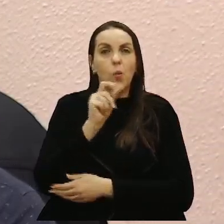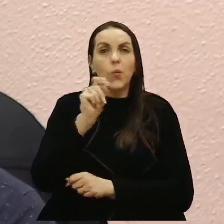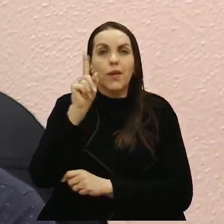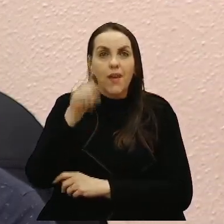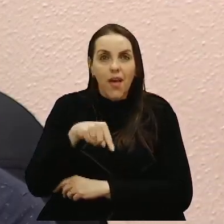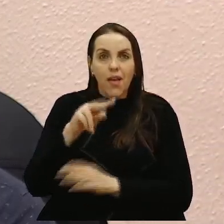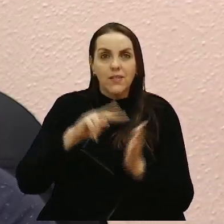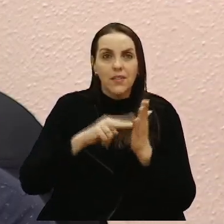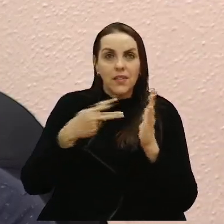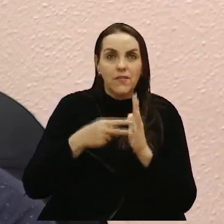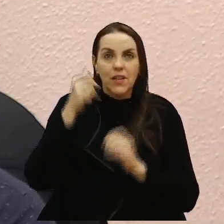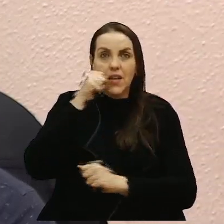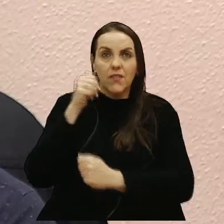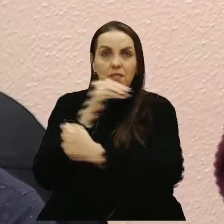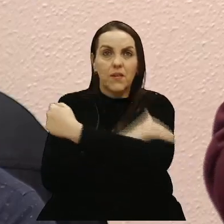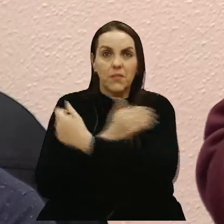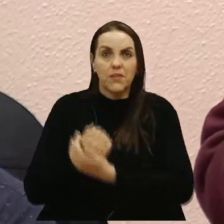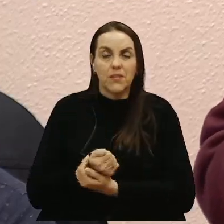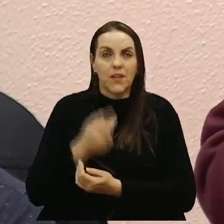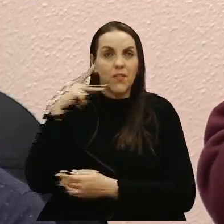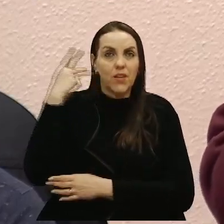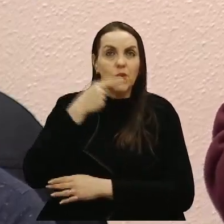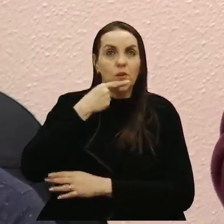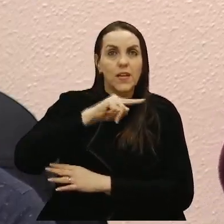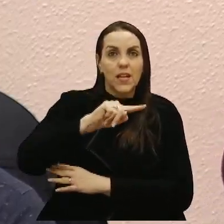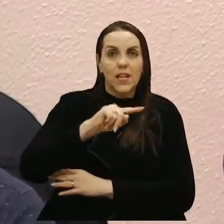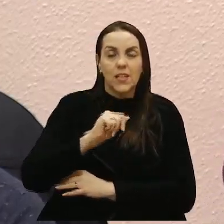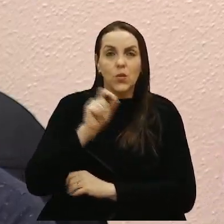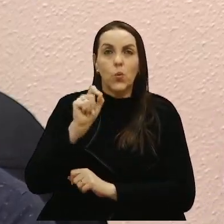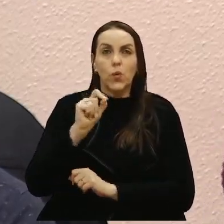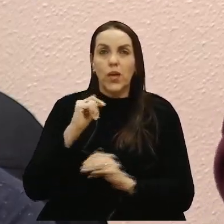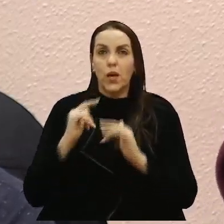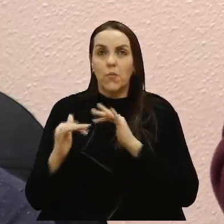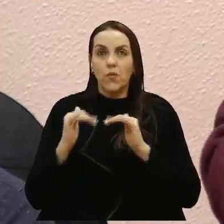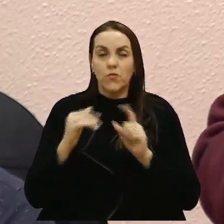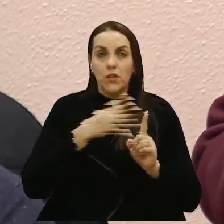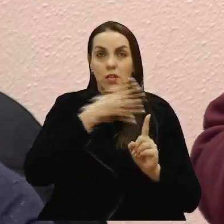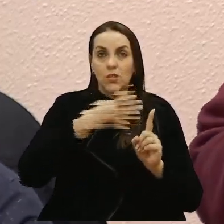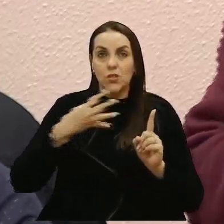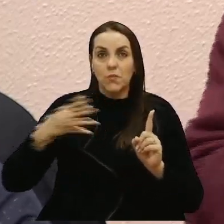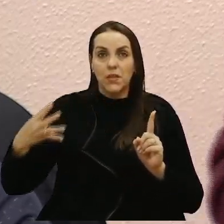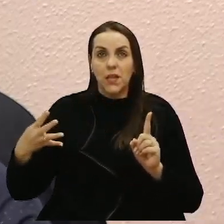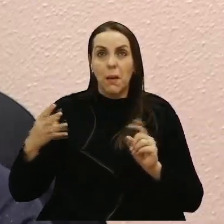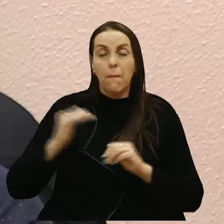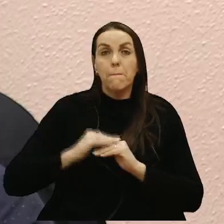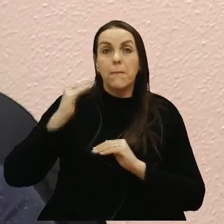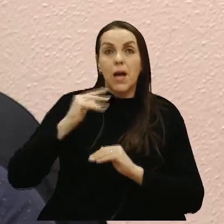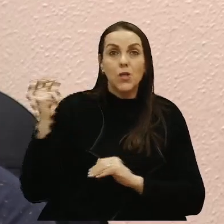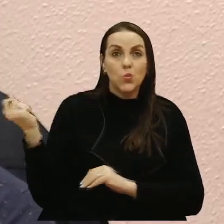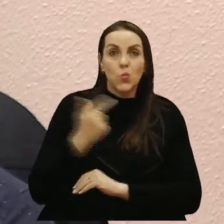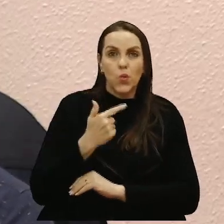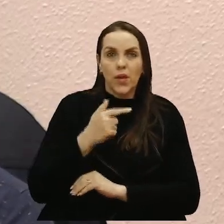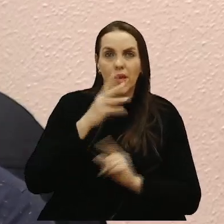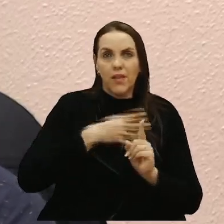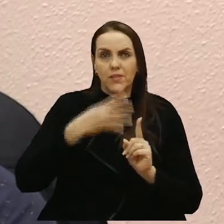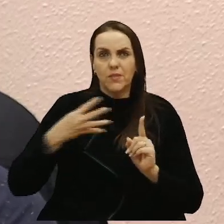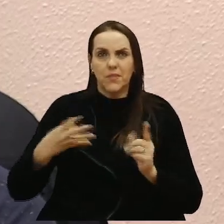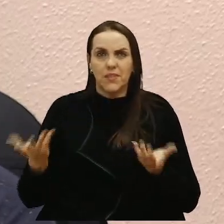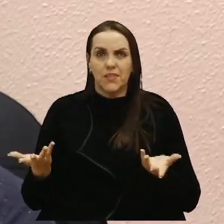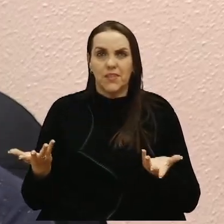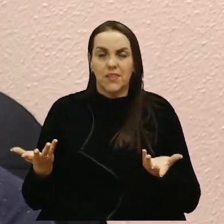feminismo. Vereador Caleb querendo dizer o que é o movimento LGBT, mais do que o movimento LGBT. Nós temos